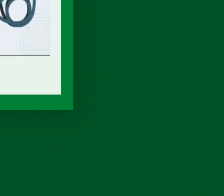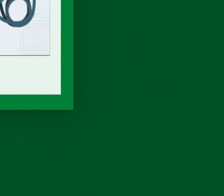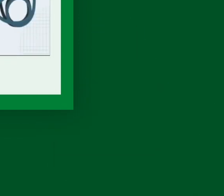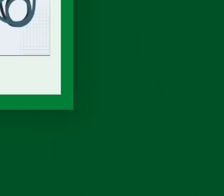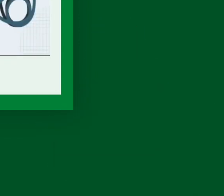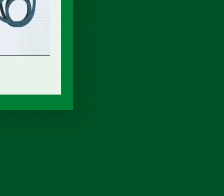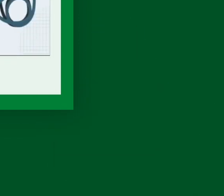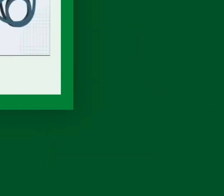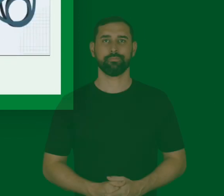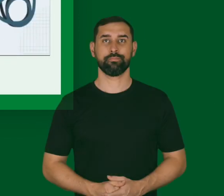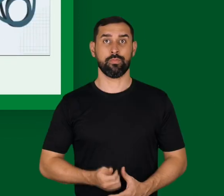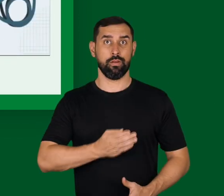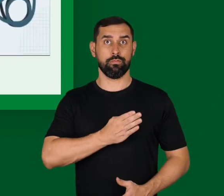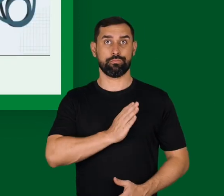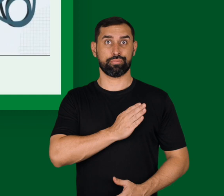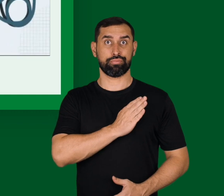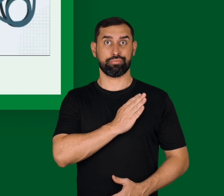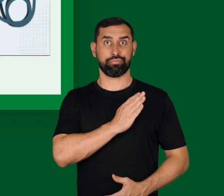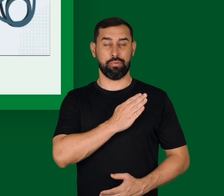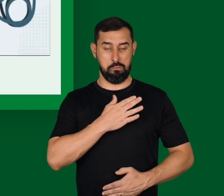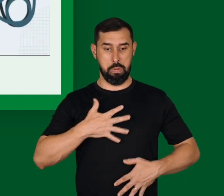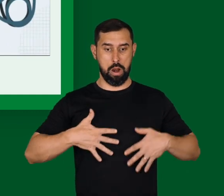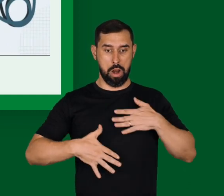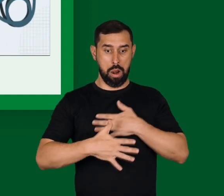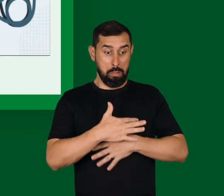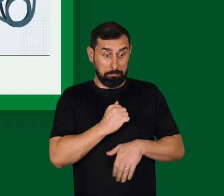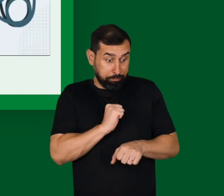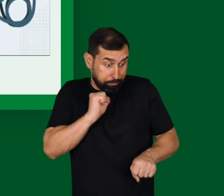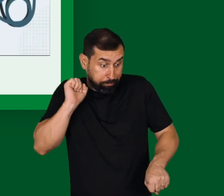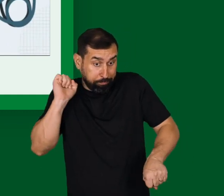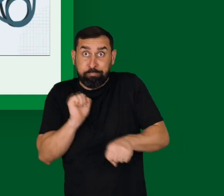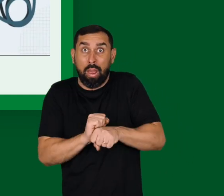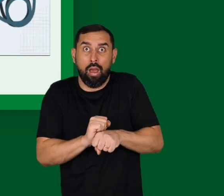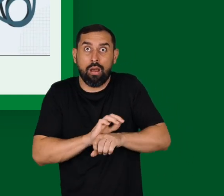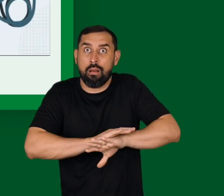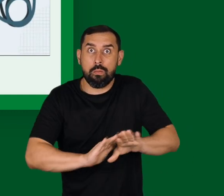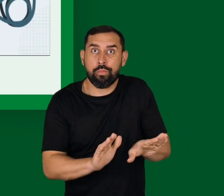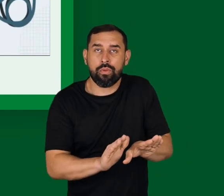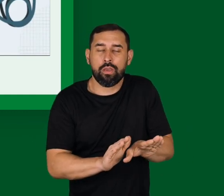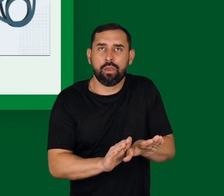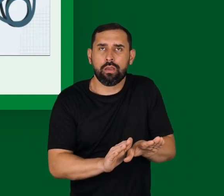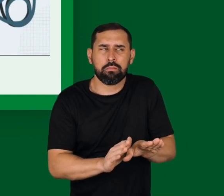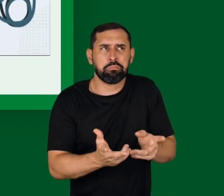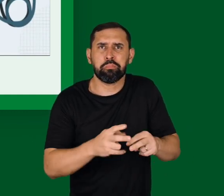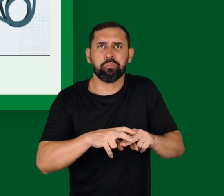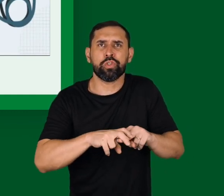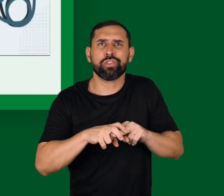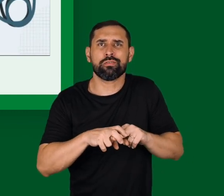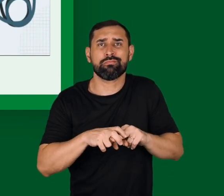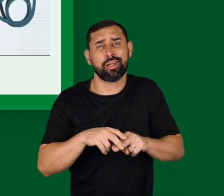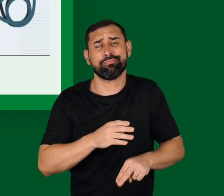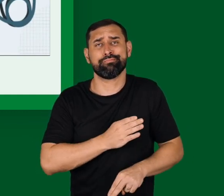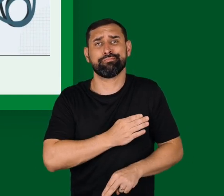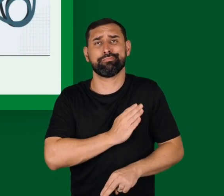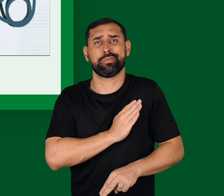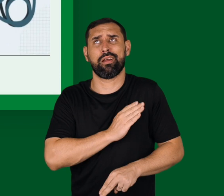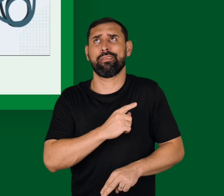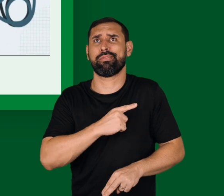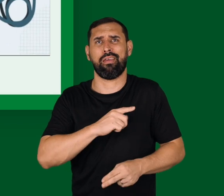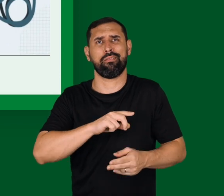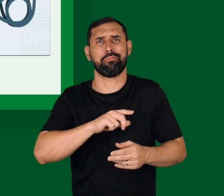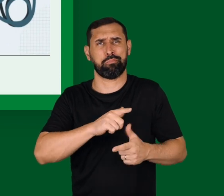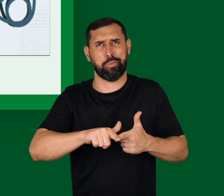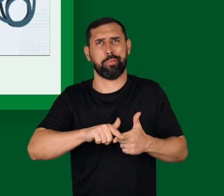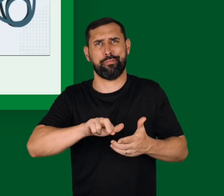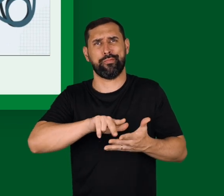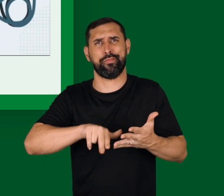geral. Lembrar que as causas de parada cardíaca súbita estão relacionadas a alterações da função do músculo cardíaco. Então, a